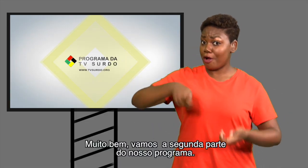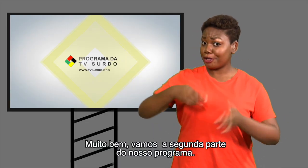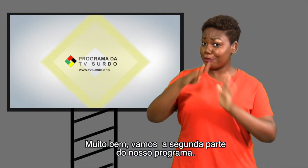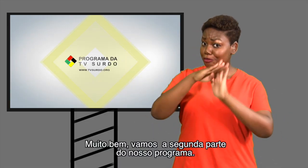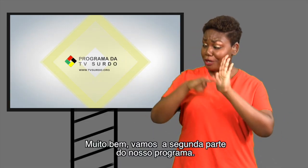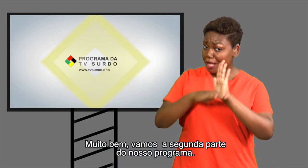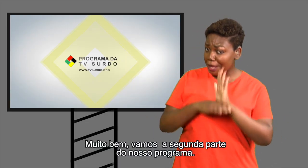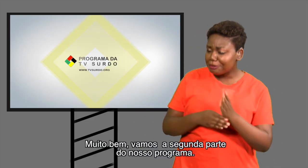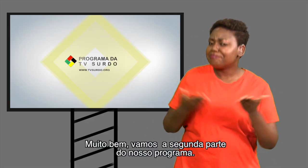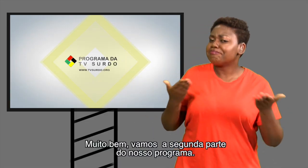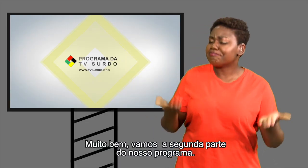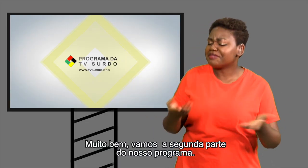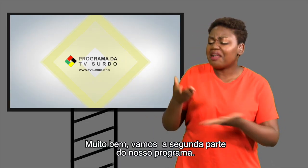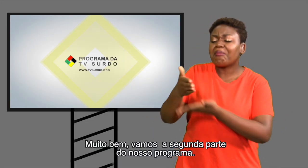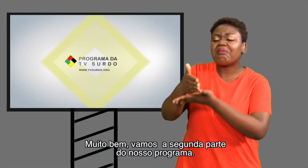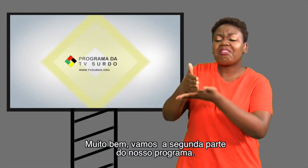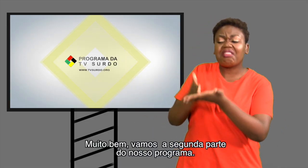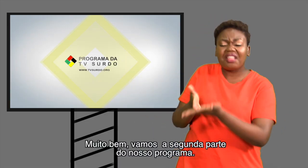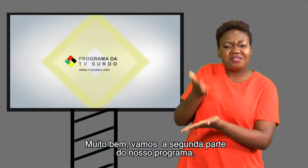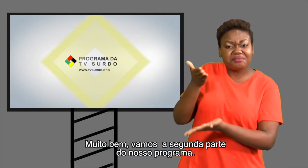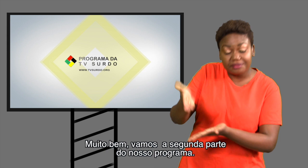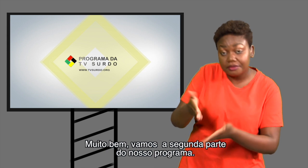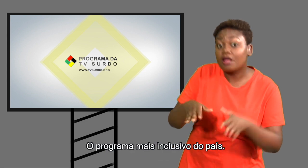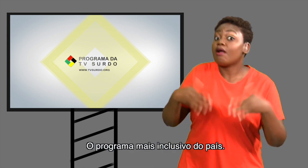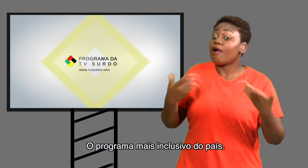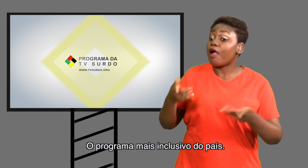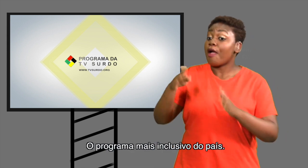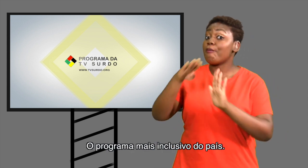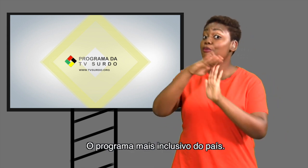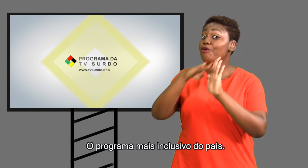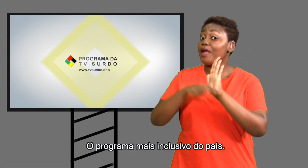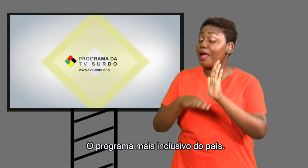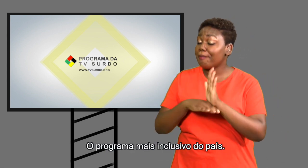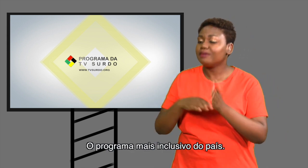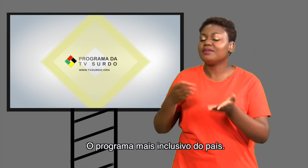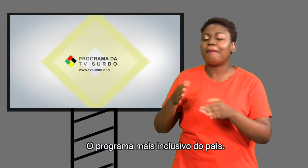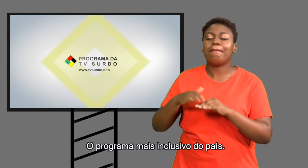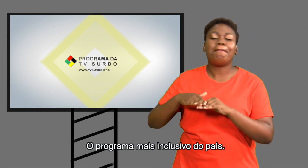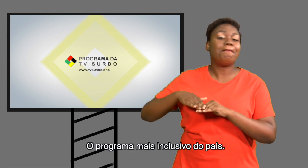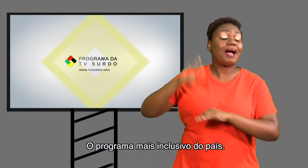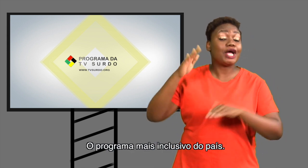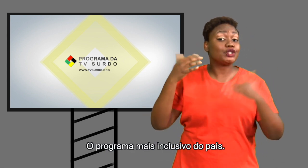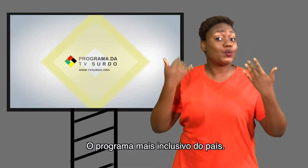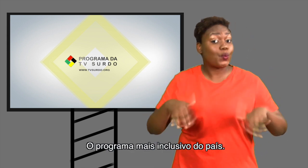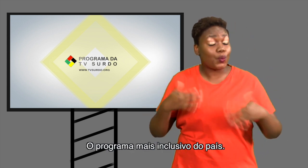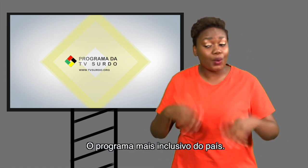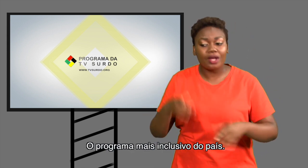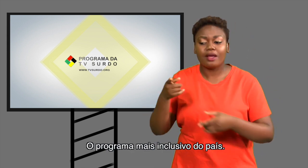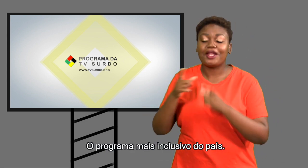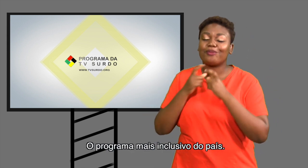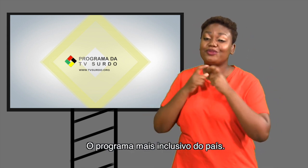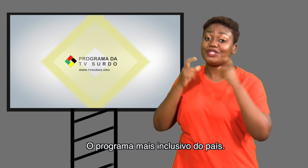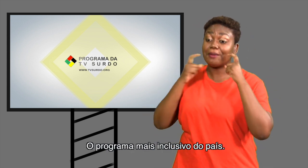Muito bem. Vamos à segunda parte do nosso programa. O programa mais inclusivo do país.